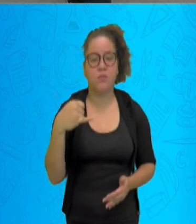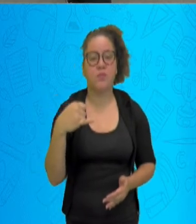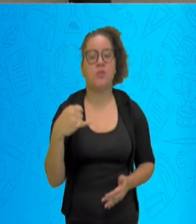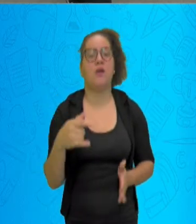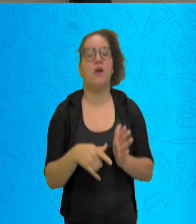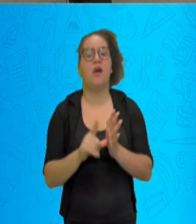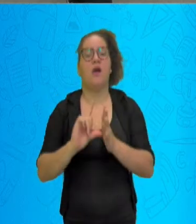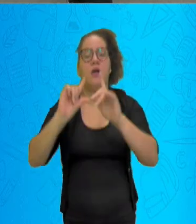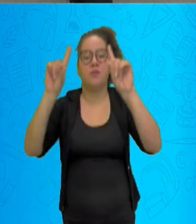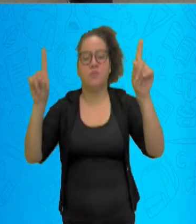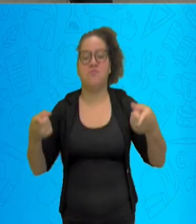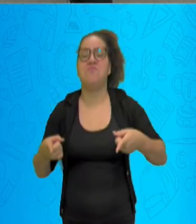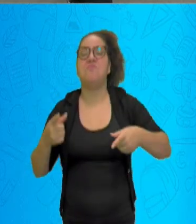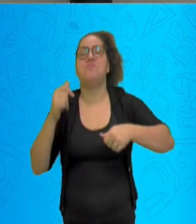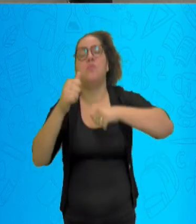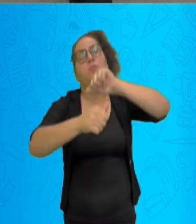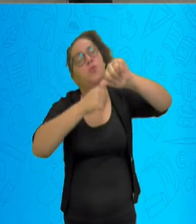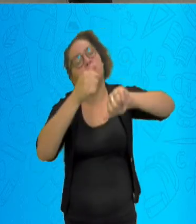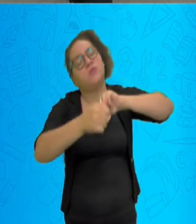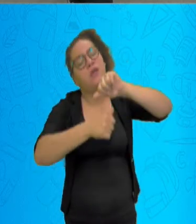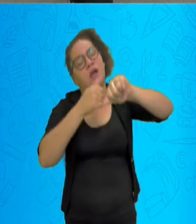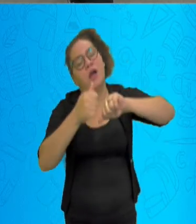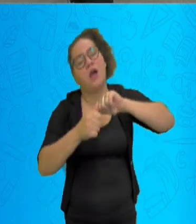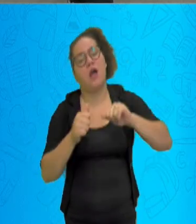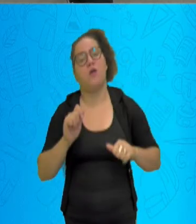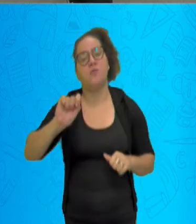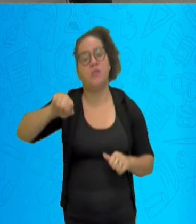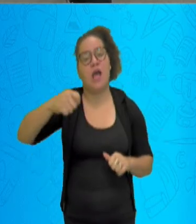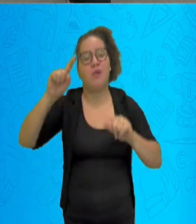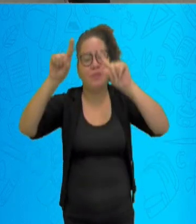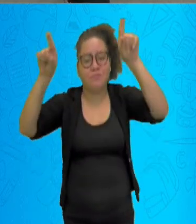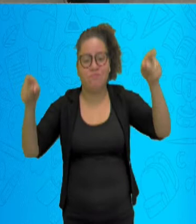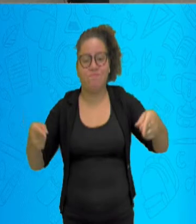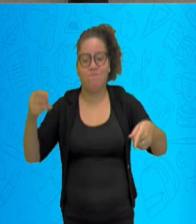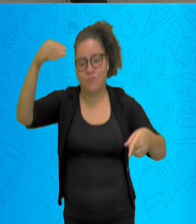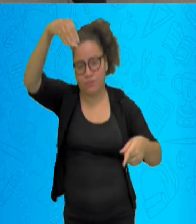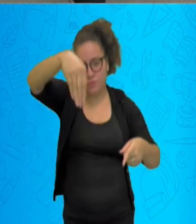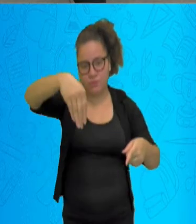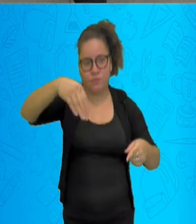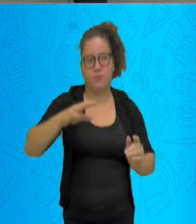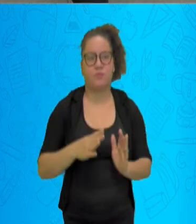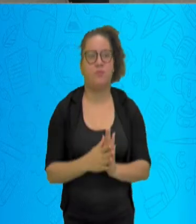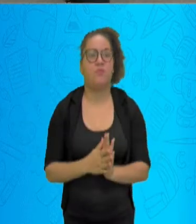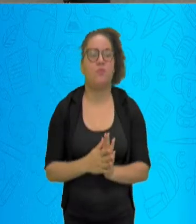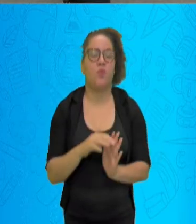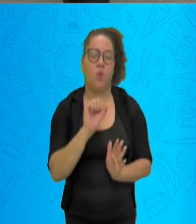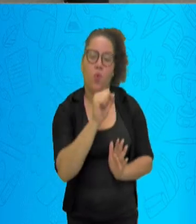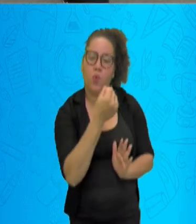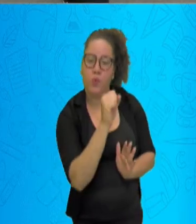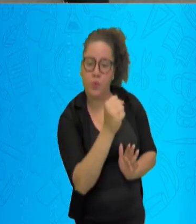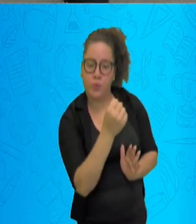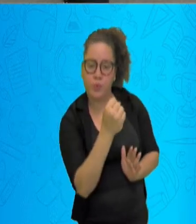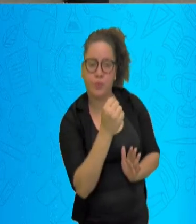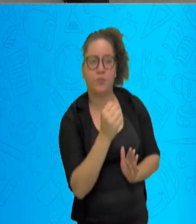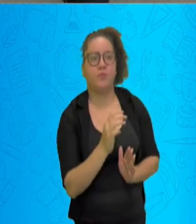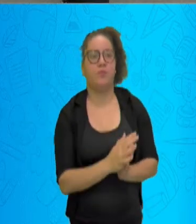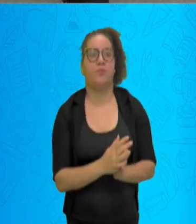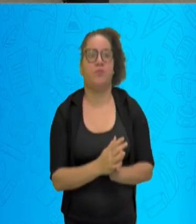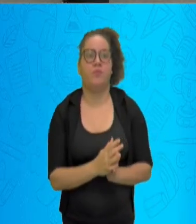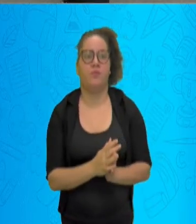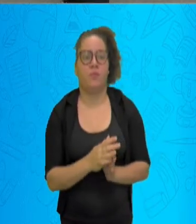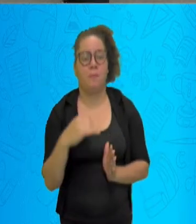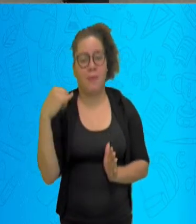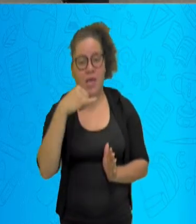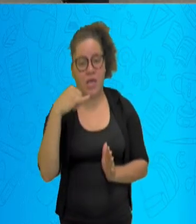vamos modificar o sinal desse parêntese todo. Então, vai ficar 8. Se aqui é menos,